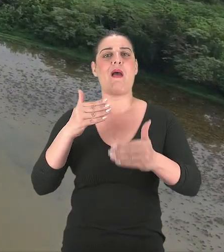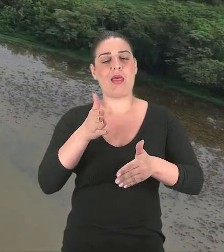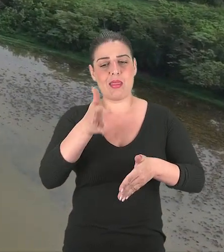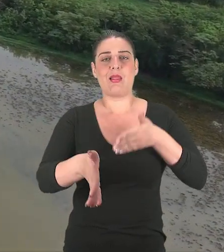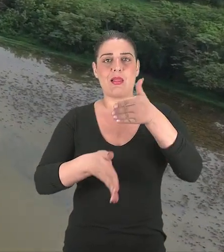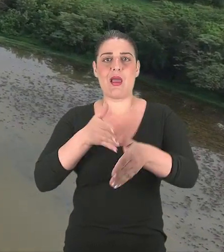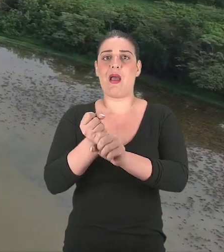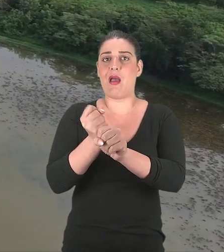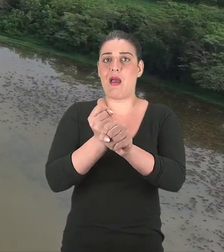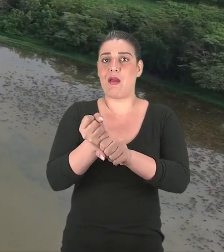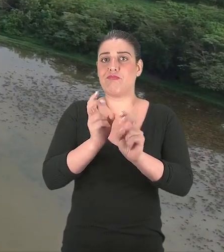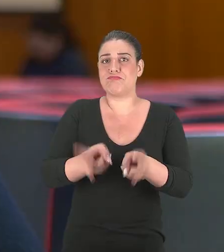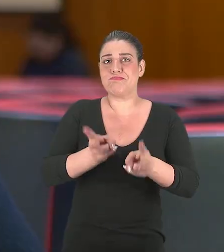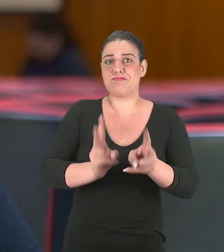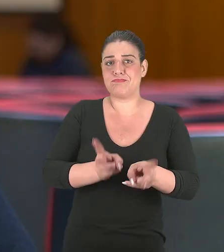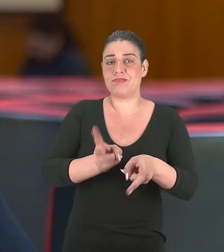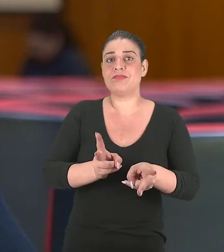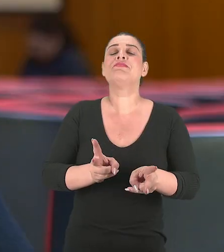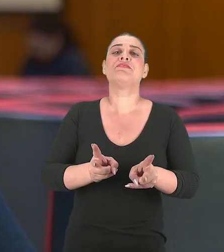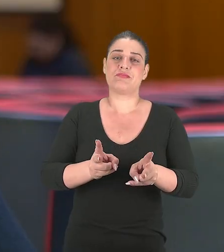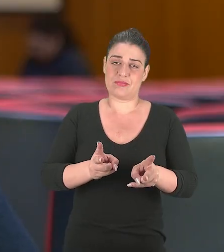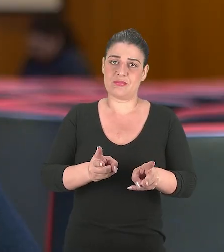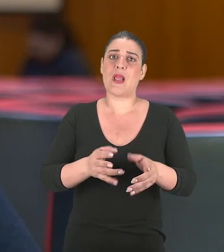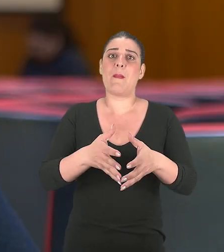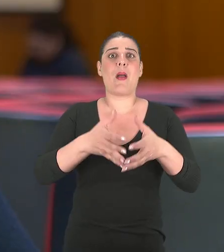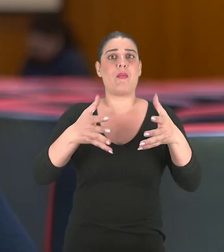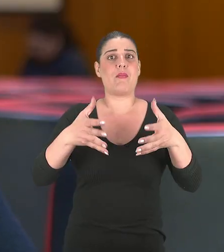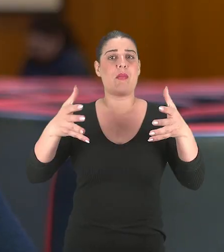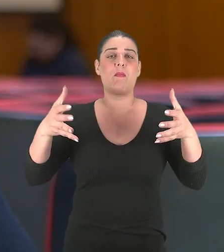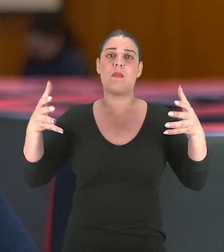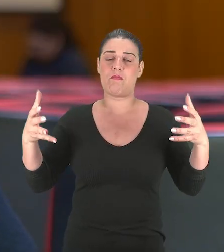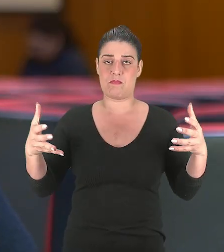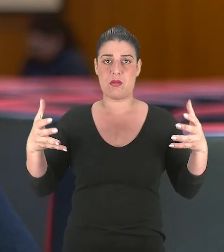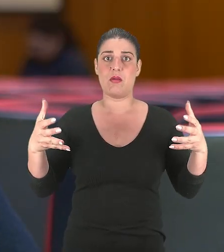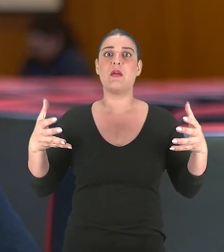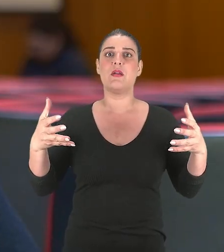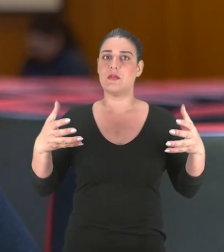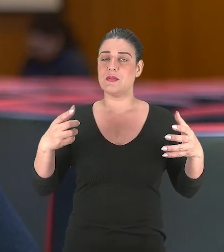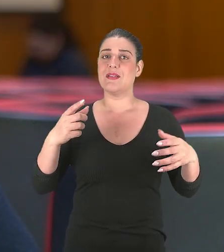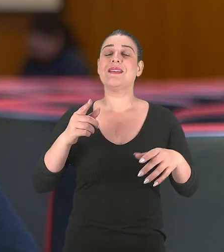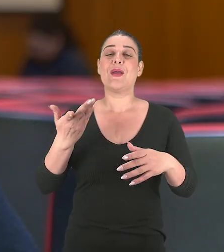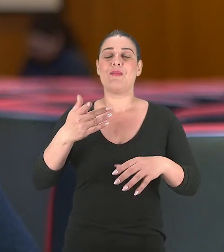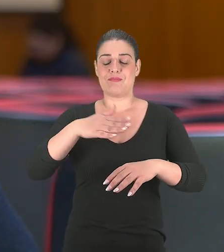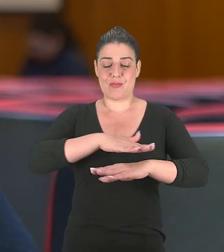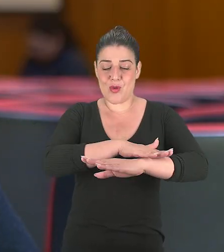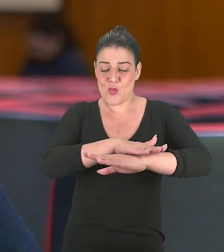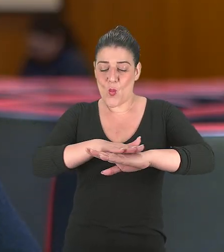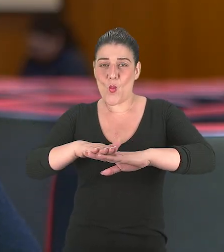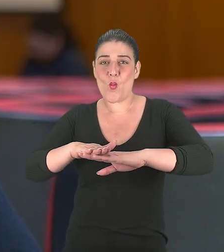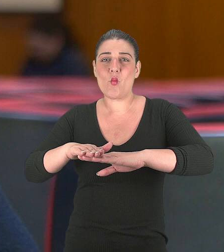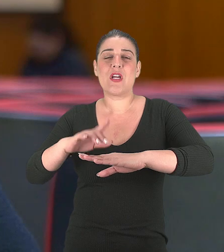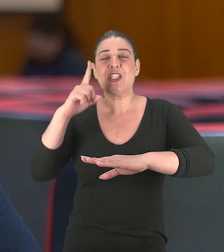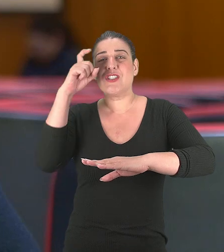já estão muitos anos ali instaladas, né? E vão se expandindo, né? Então, com altas taxas de impermeabilização nessas áreas,